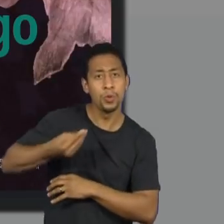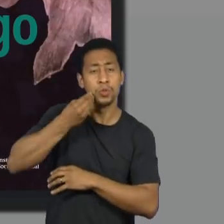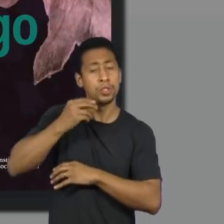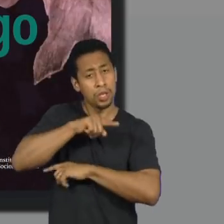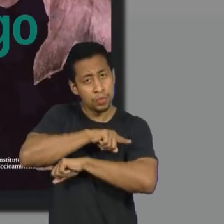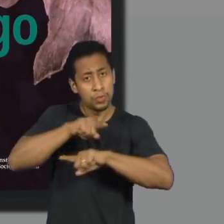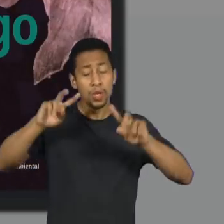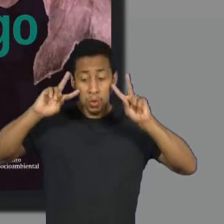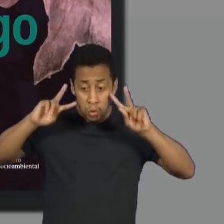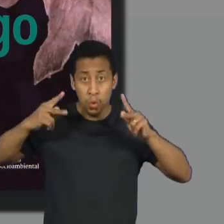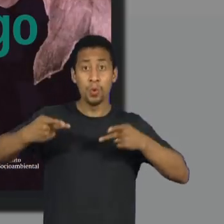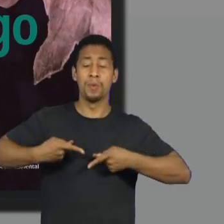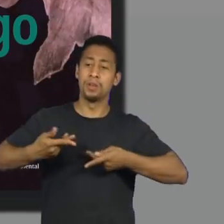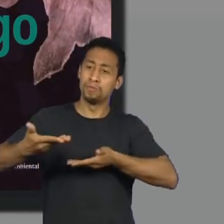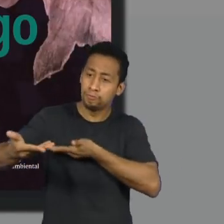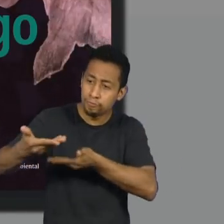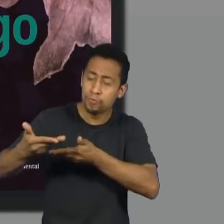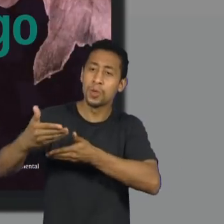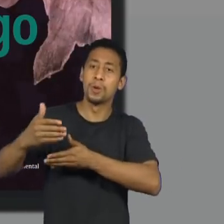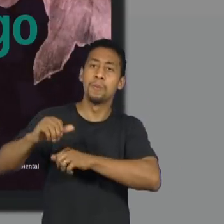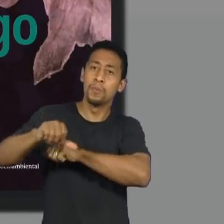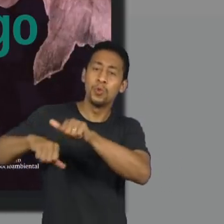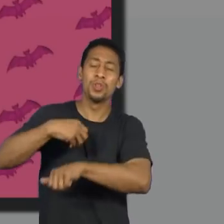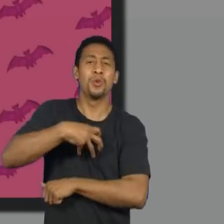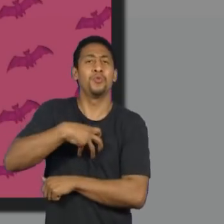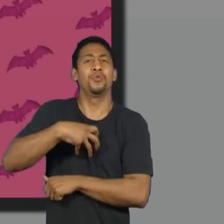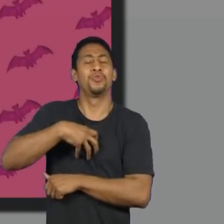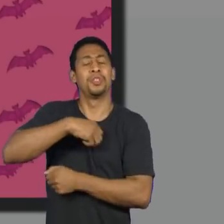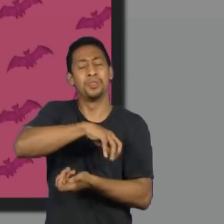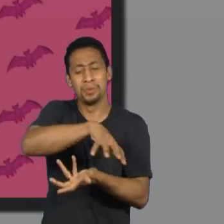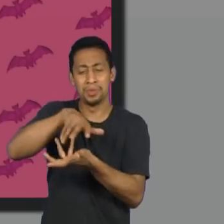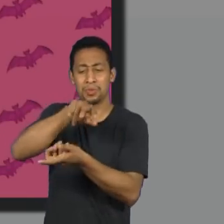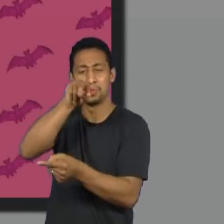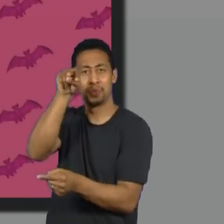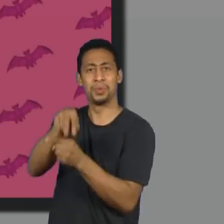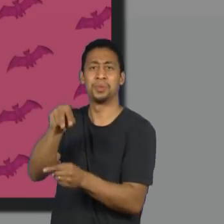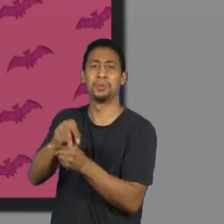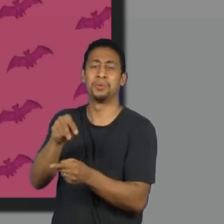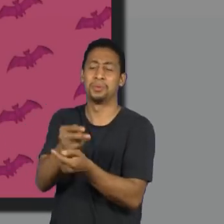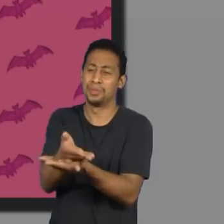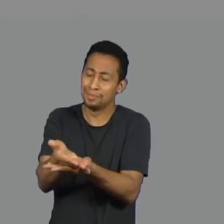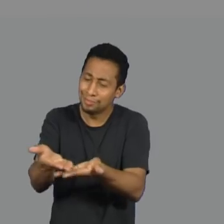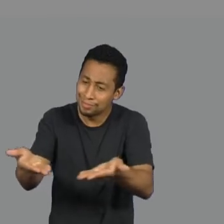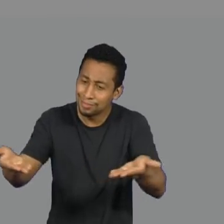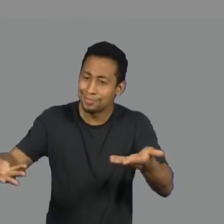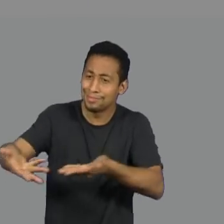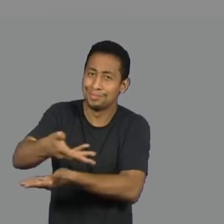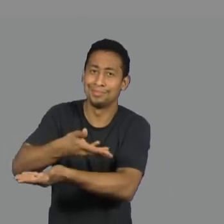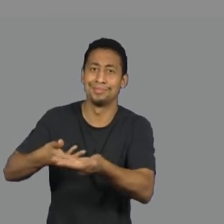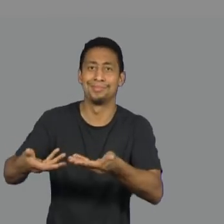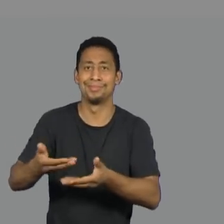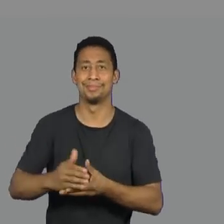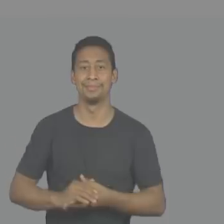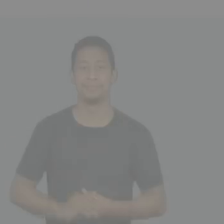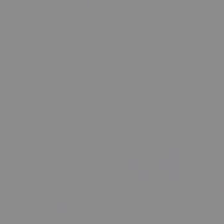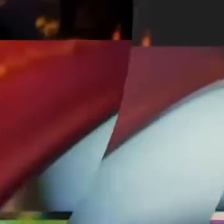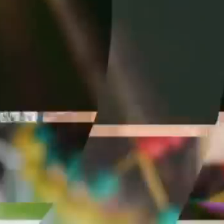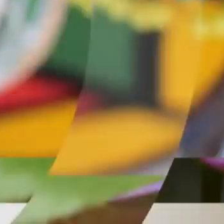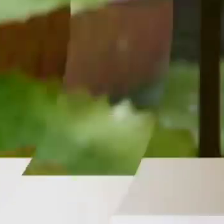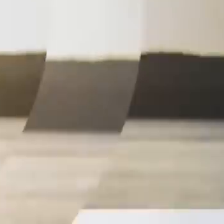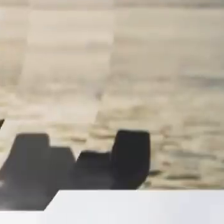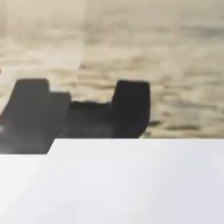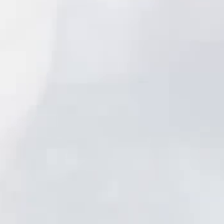seres humanos têm de mudar a forma predatória e destrutiva de se relacionar com o planeta.